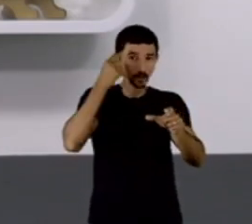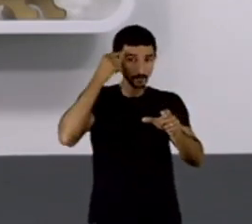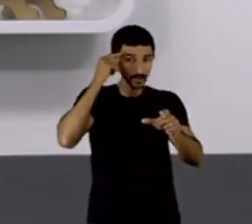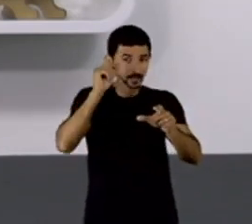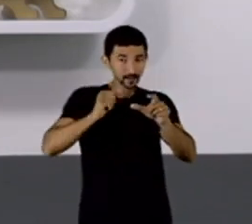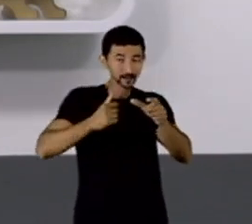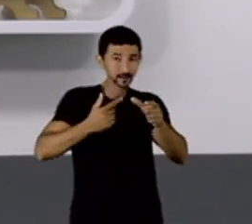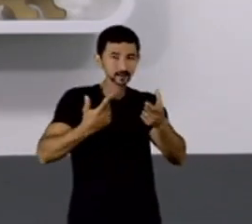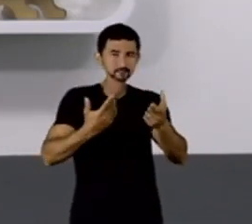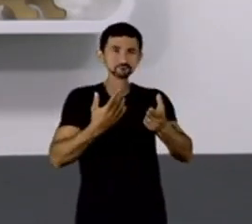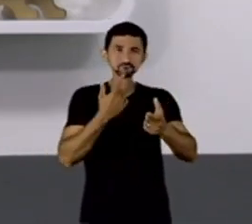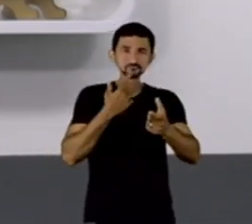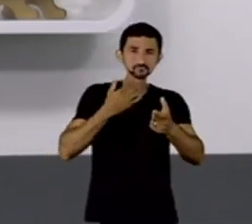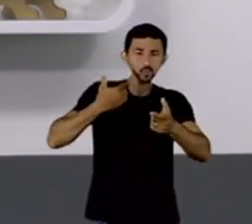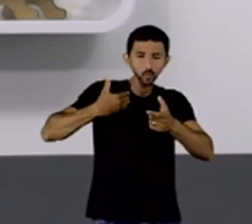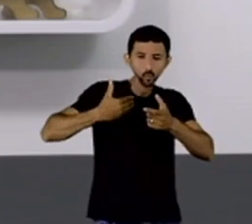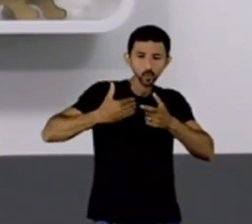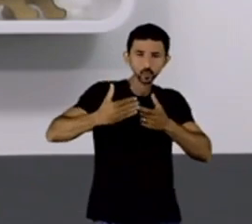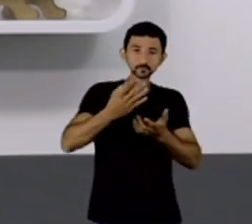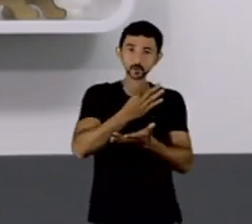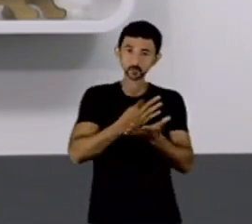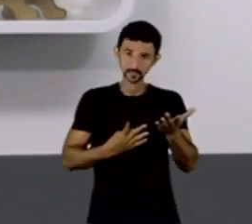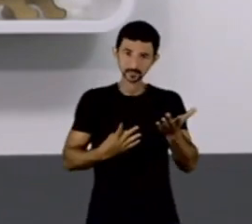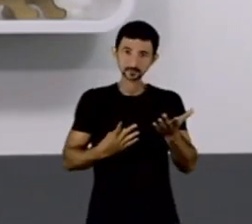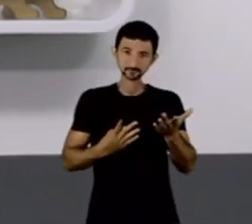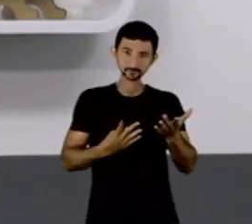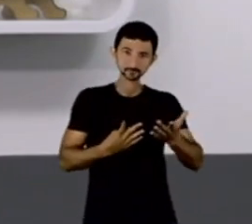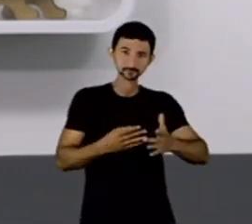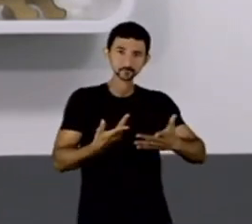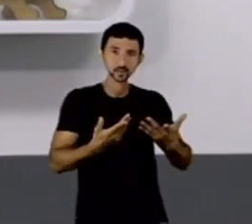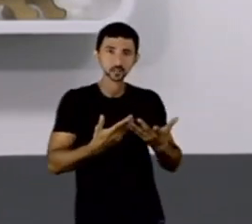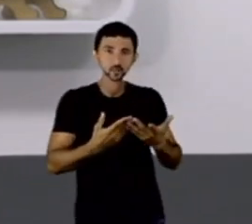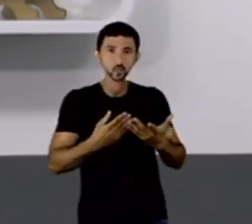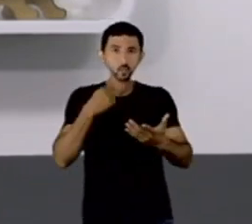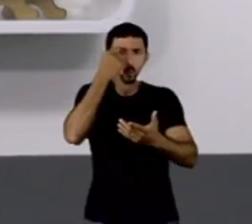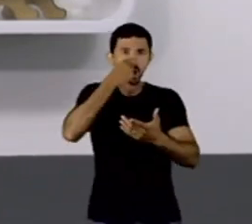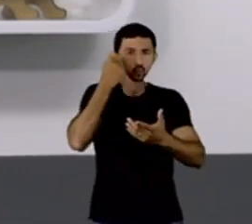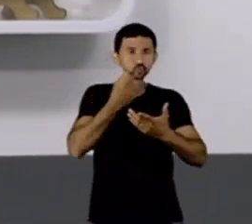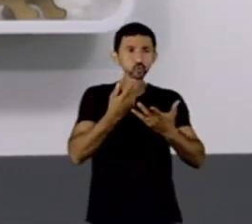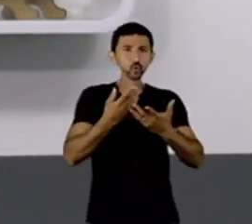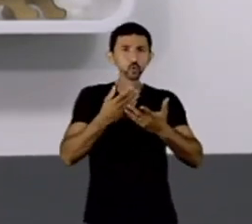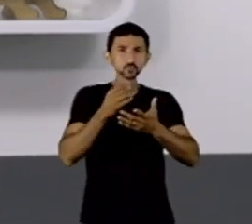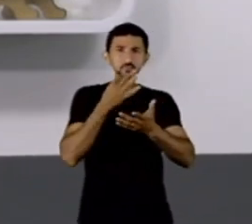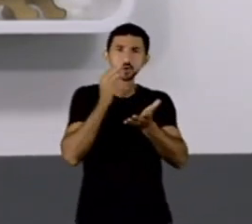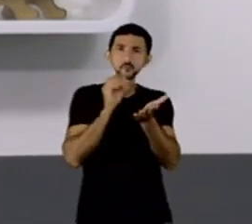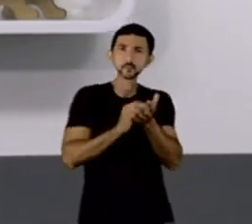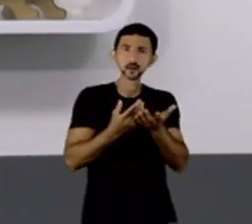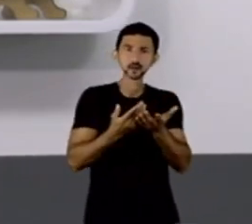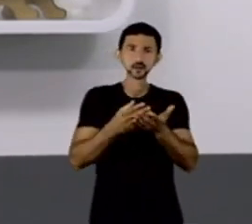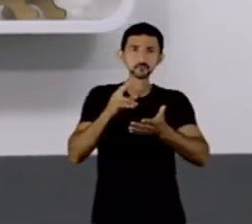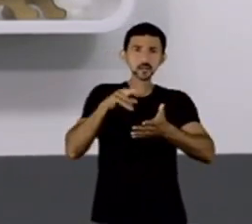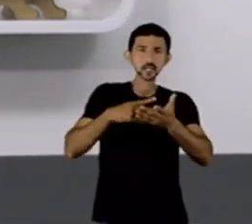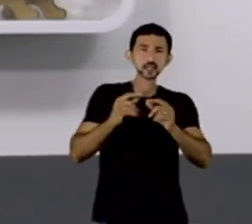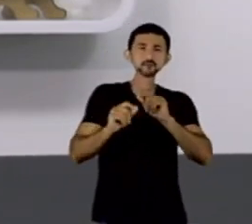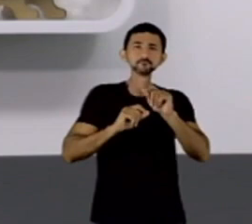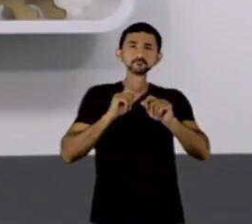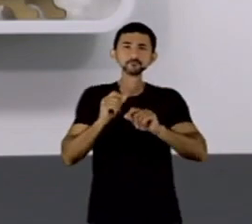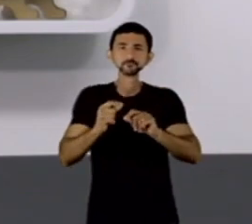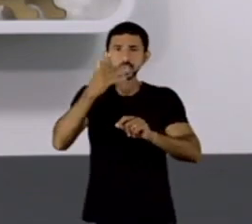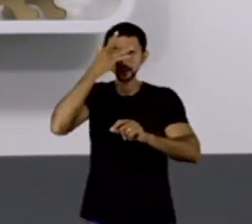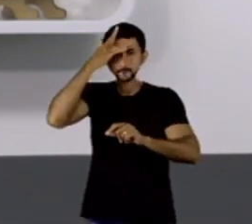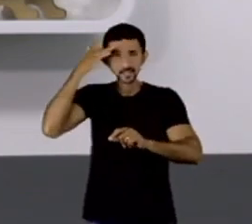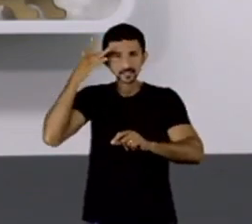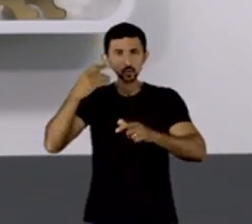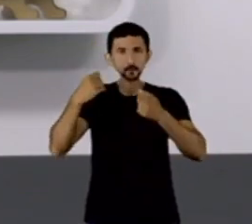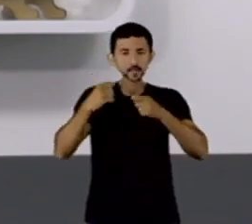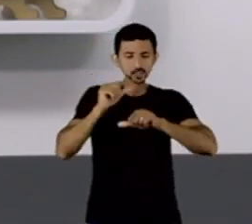está ao longo desse texto inteiro. Quando o autor do texto decidiu argumentar para a gente que as pessoas